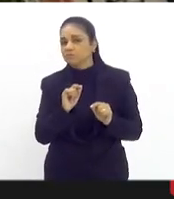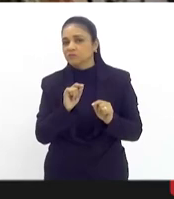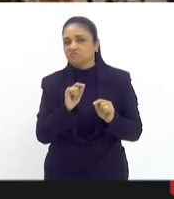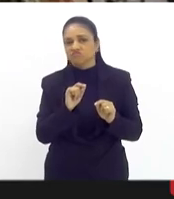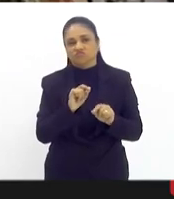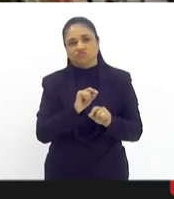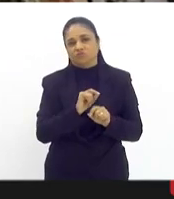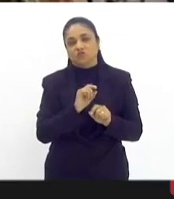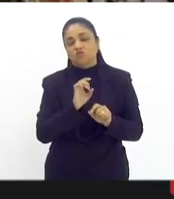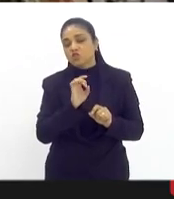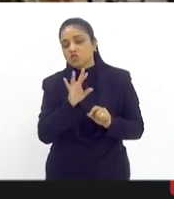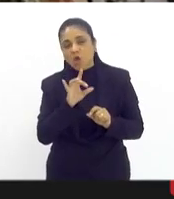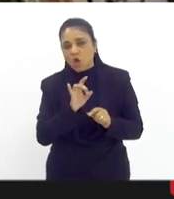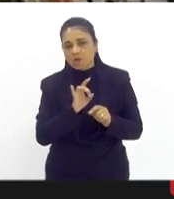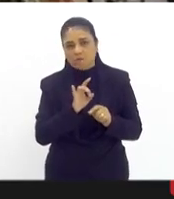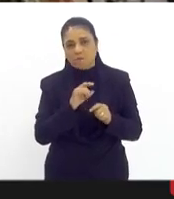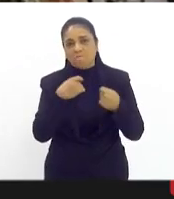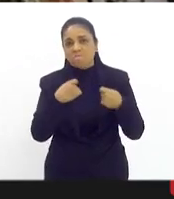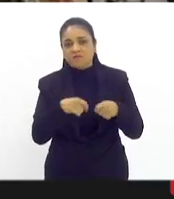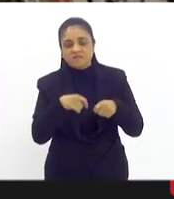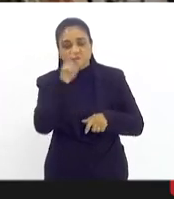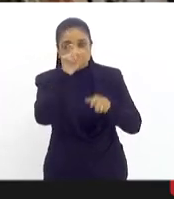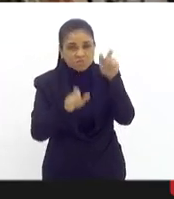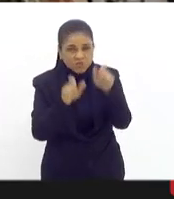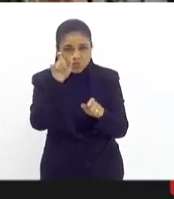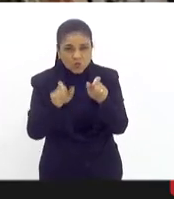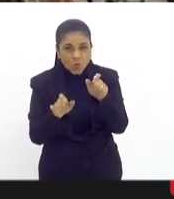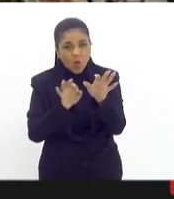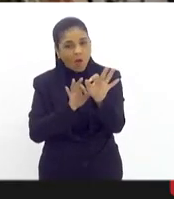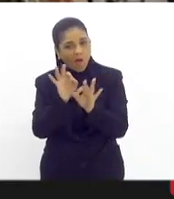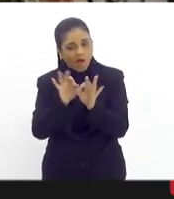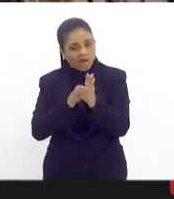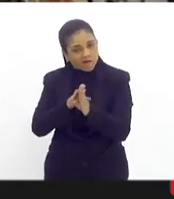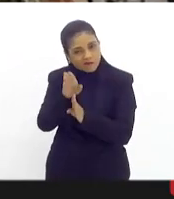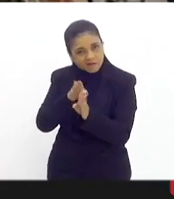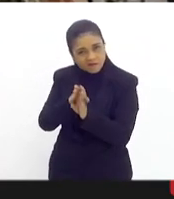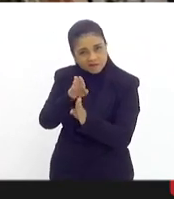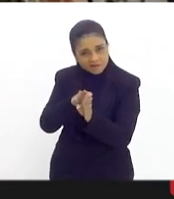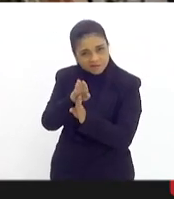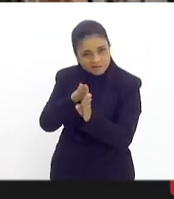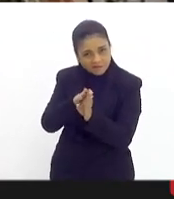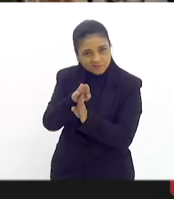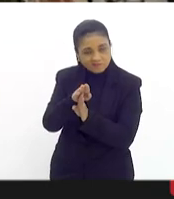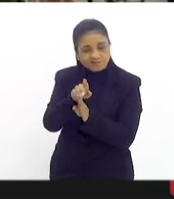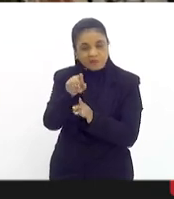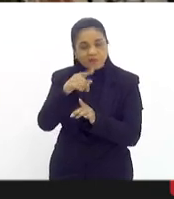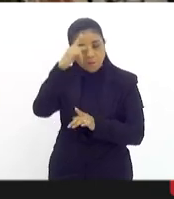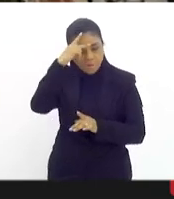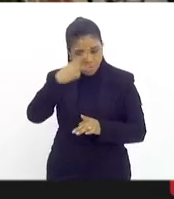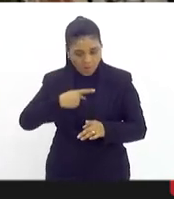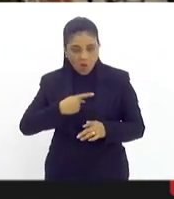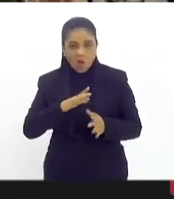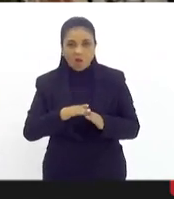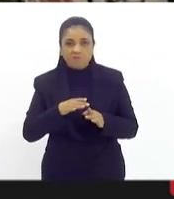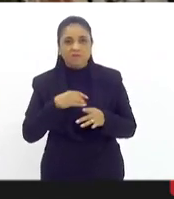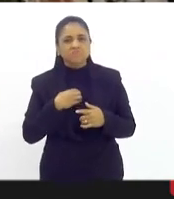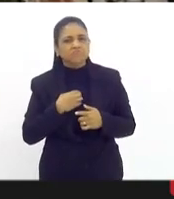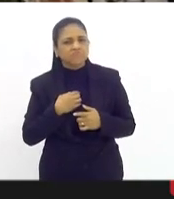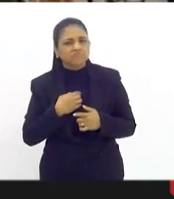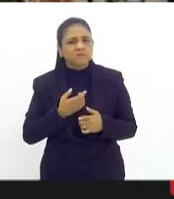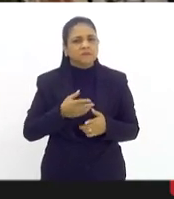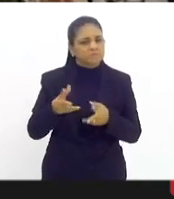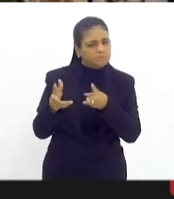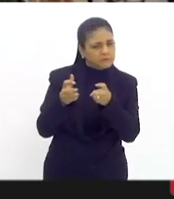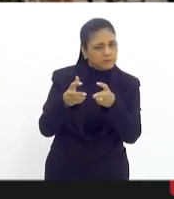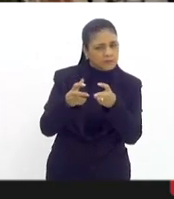prepararmos as pessoas para elas terem, por conta própria, uma capacidade de discernir o que é